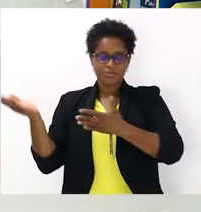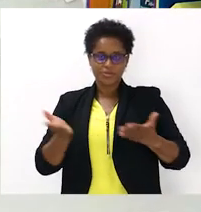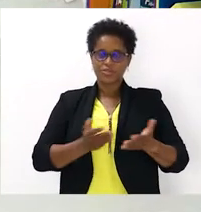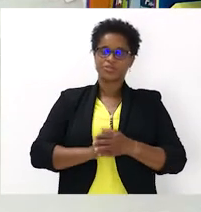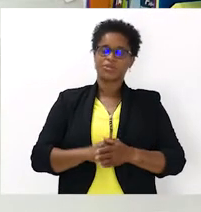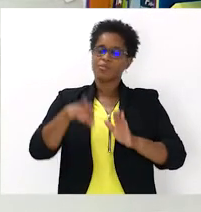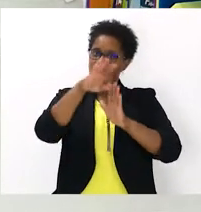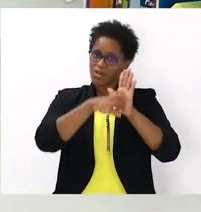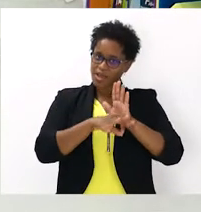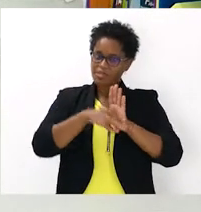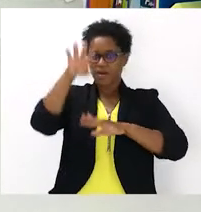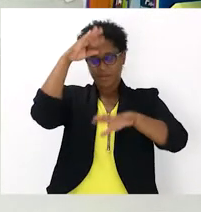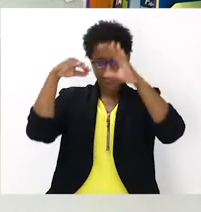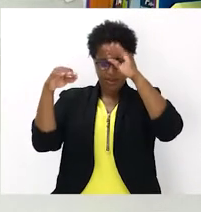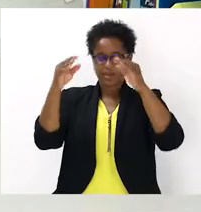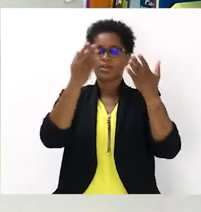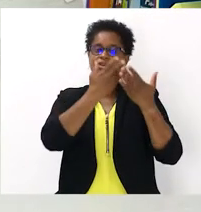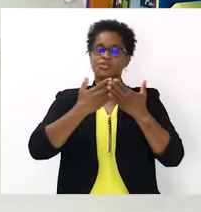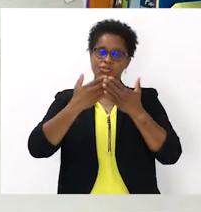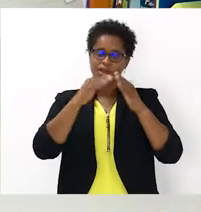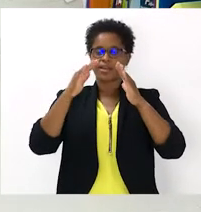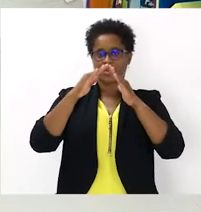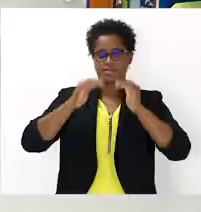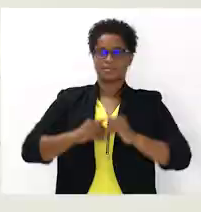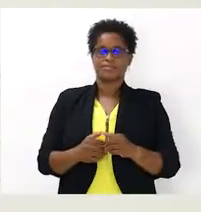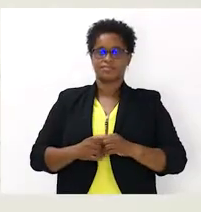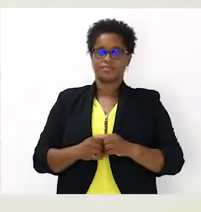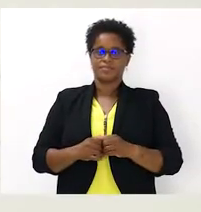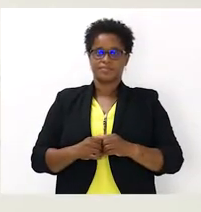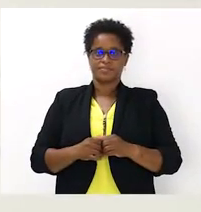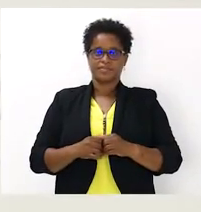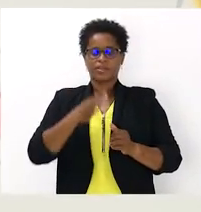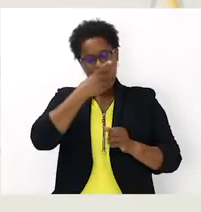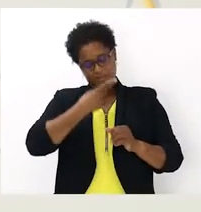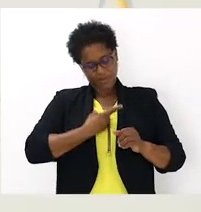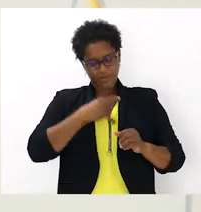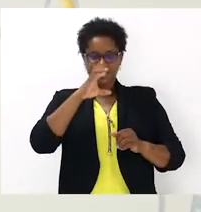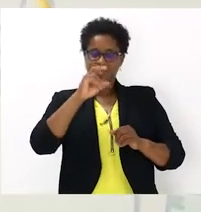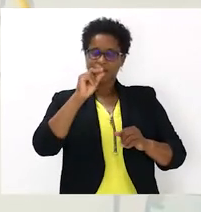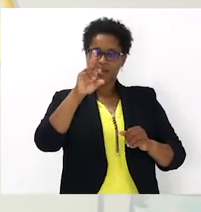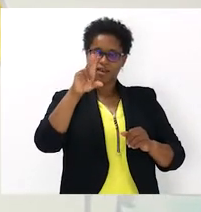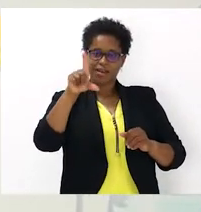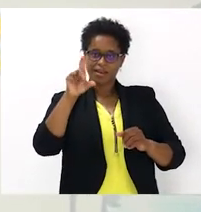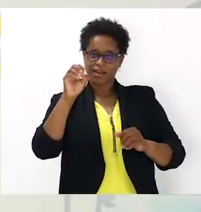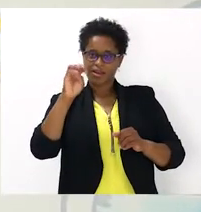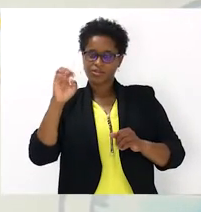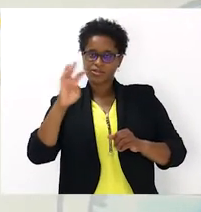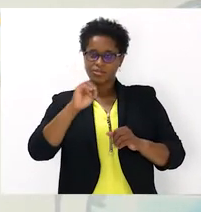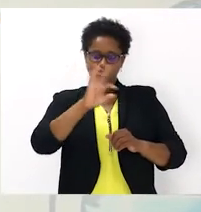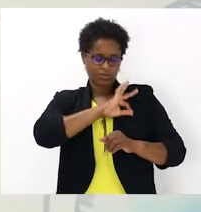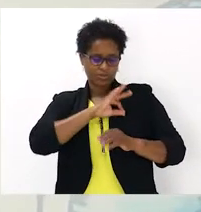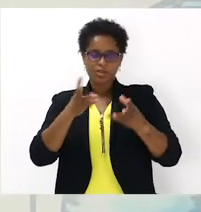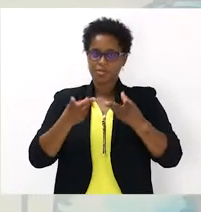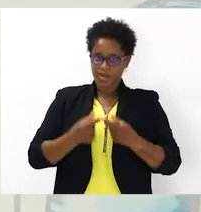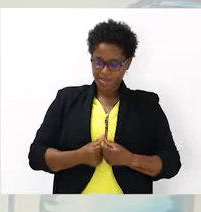Sejam bem-vindos ao programa Aprender e Estudar em Casa. Sou Carlos Semedo, professor